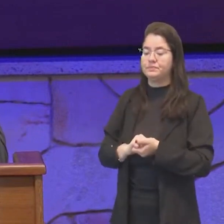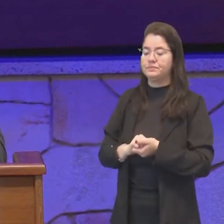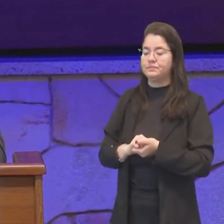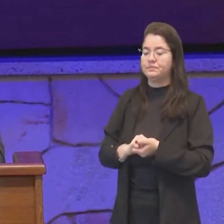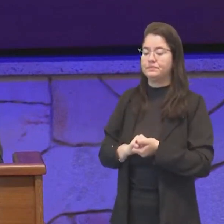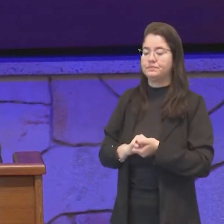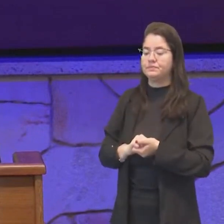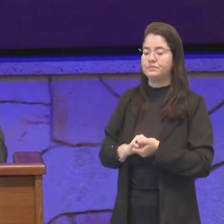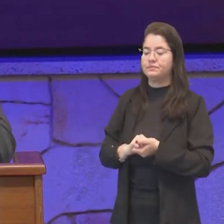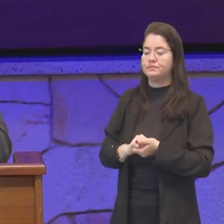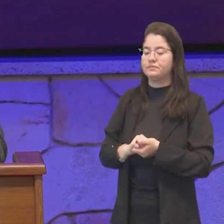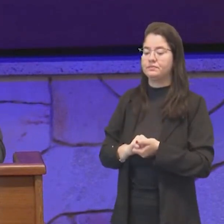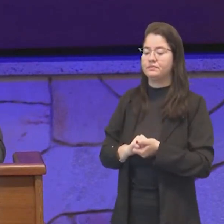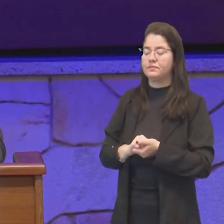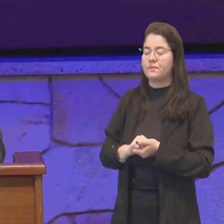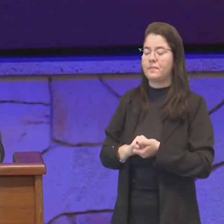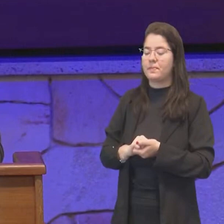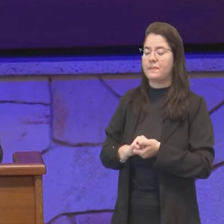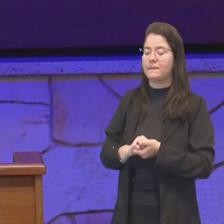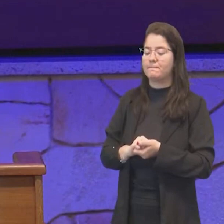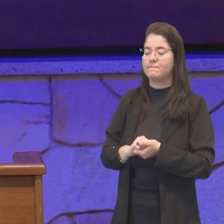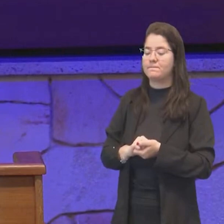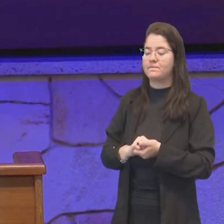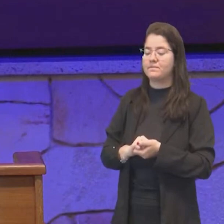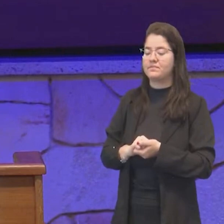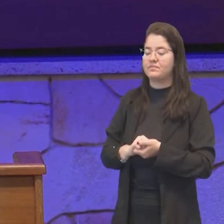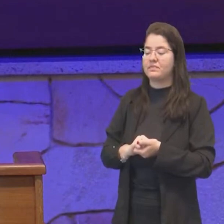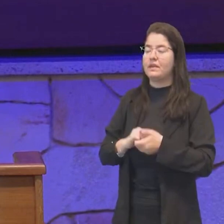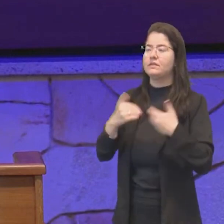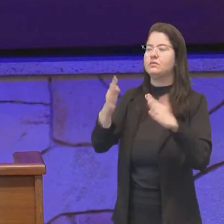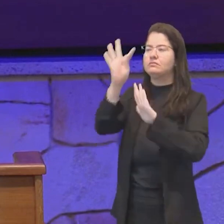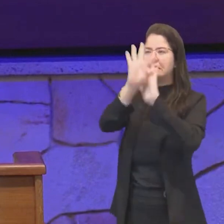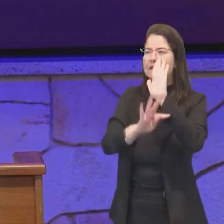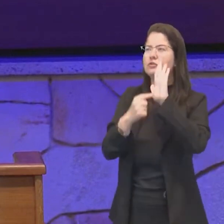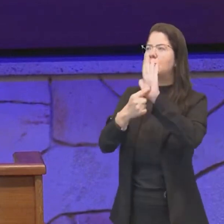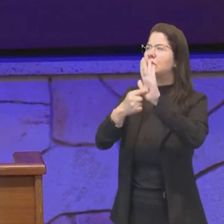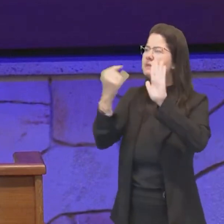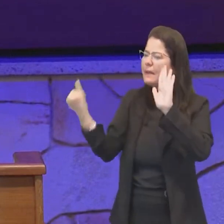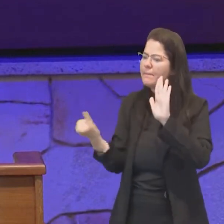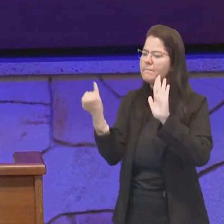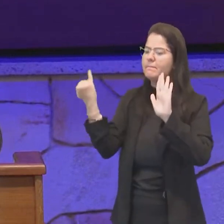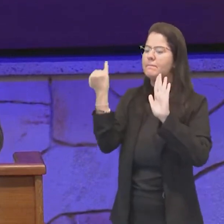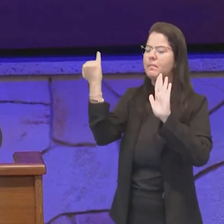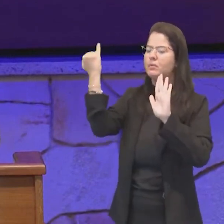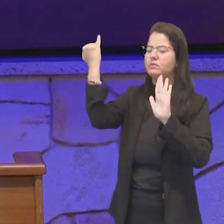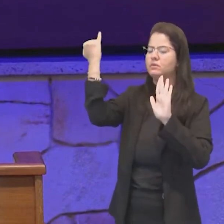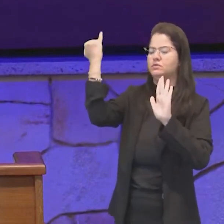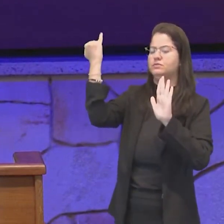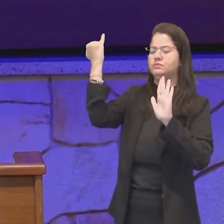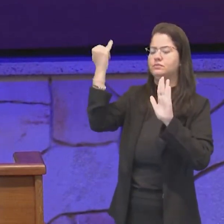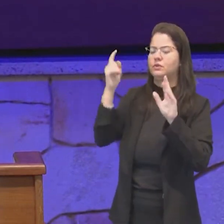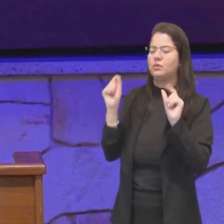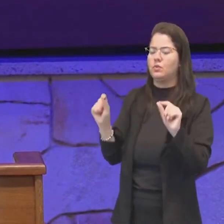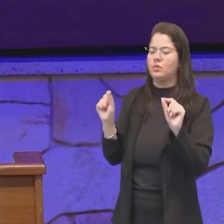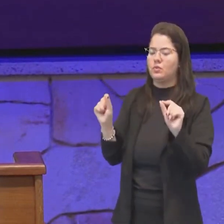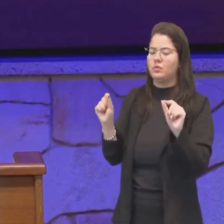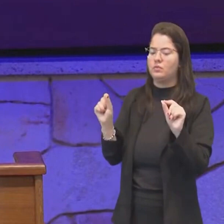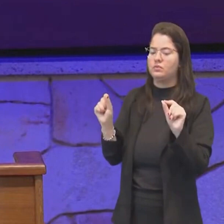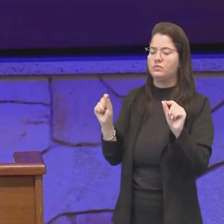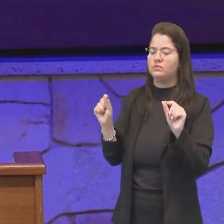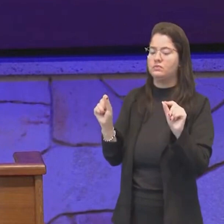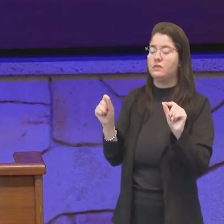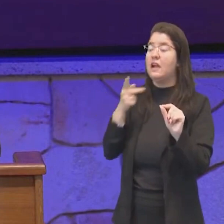algo extremamente importante e essencial, quando ele toca no membro